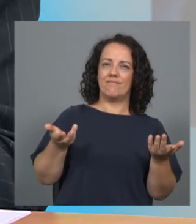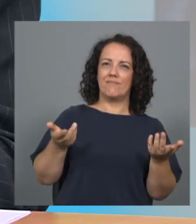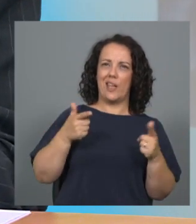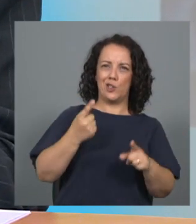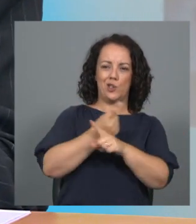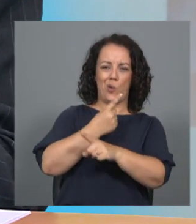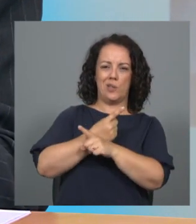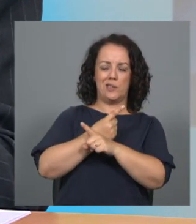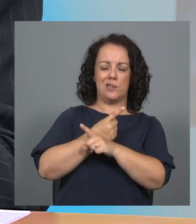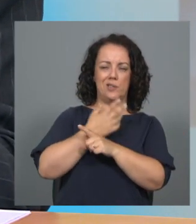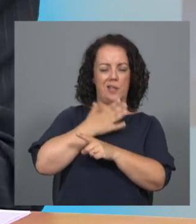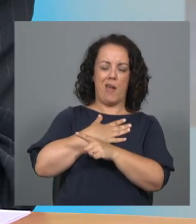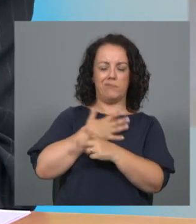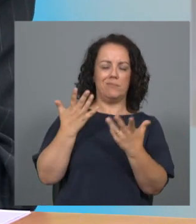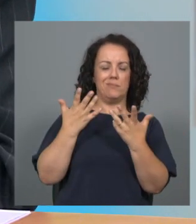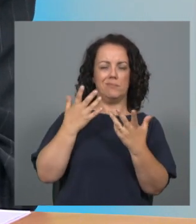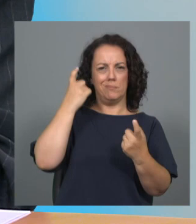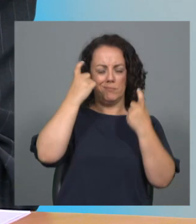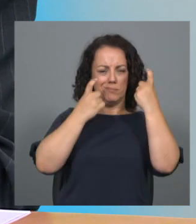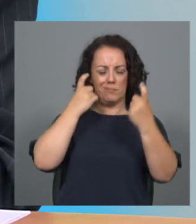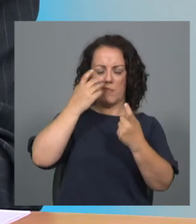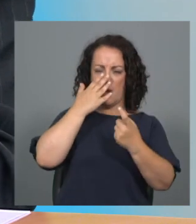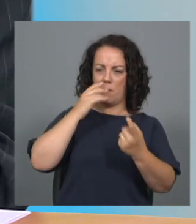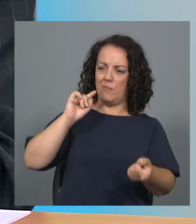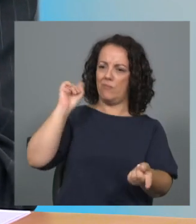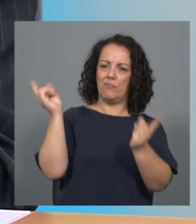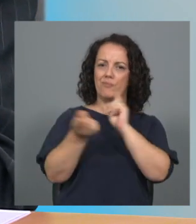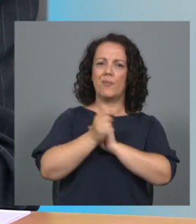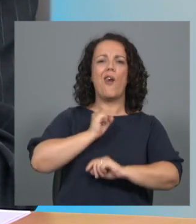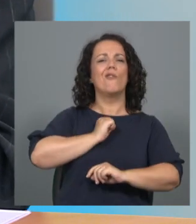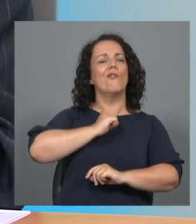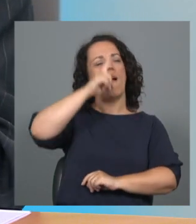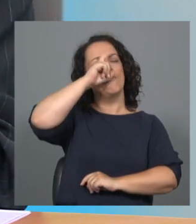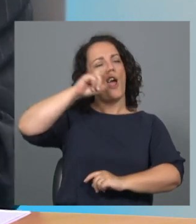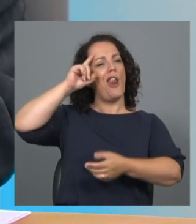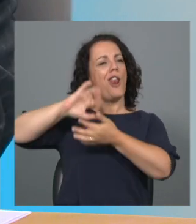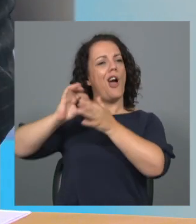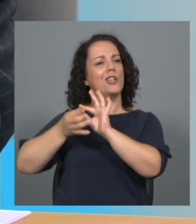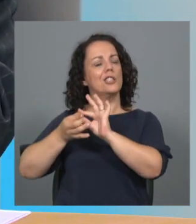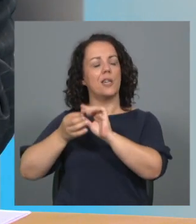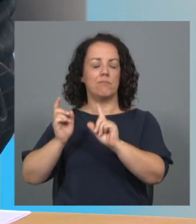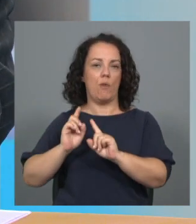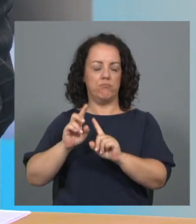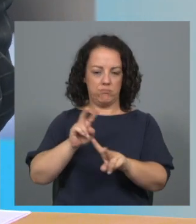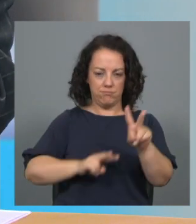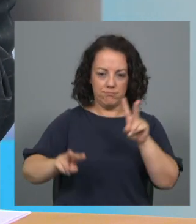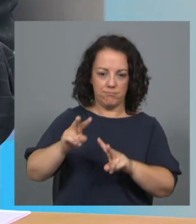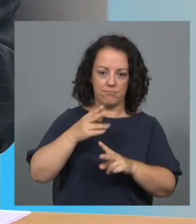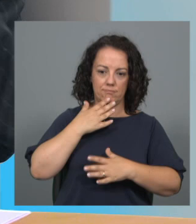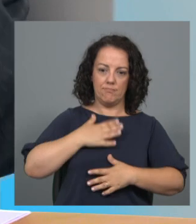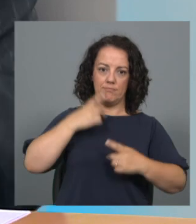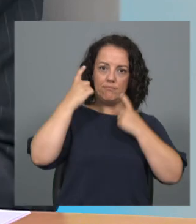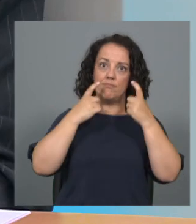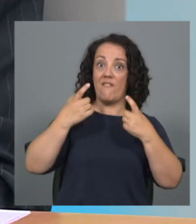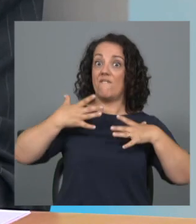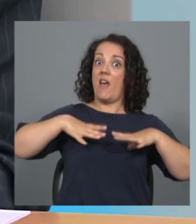coisas levam-nos a inverter as nossas lógicas, mas faz-nos bem, e o tempo de férias também é muito propício